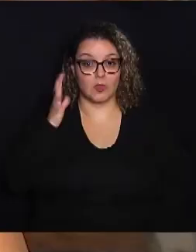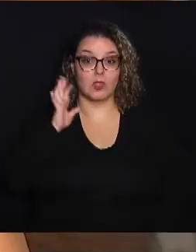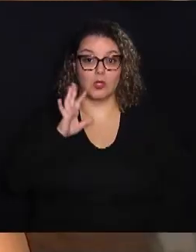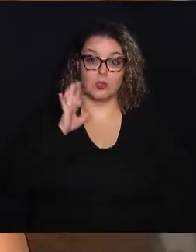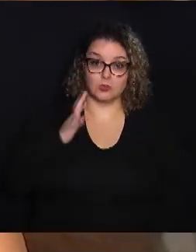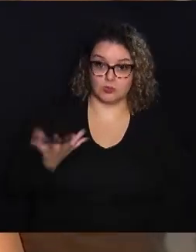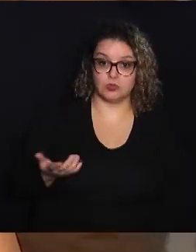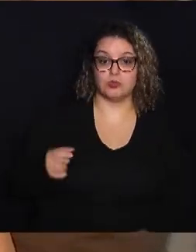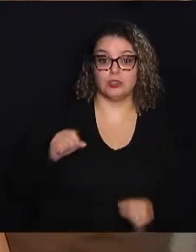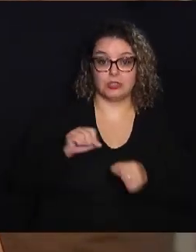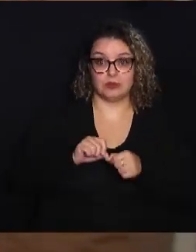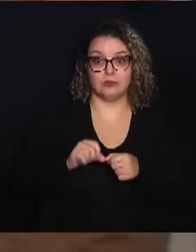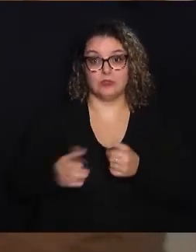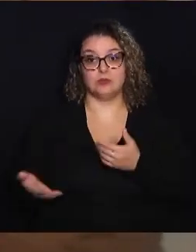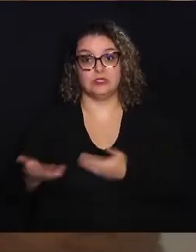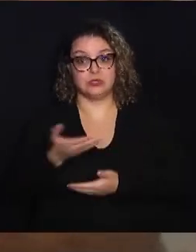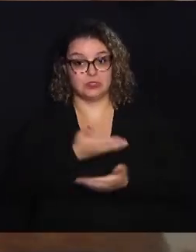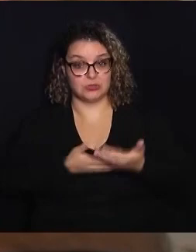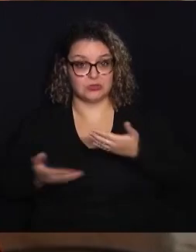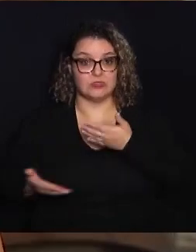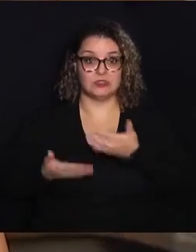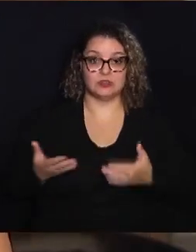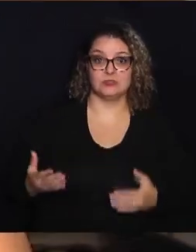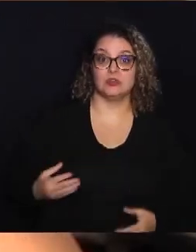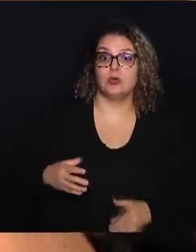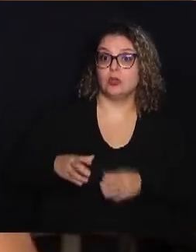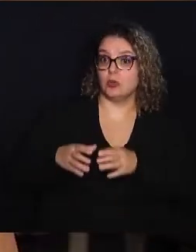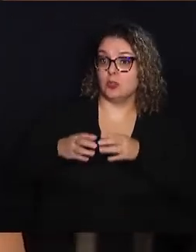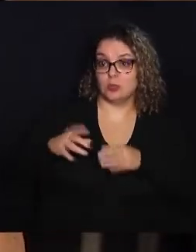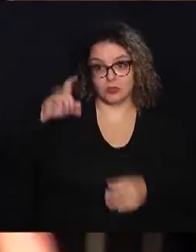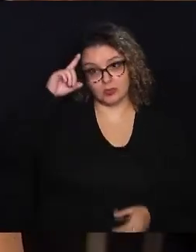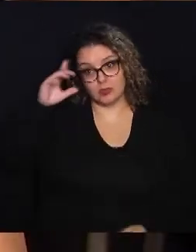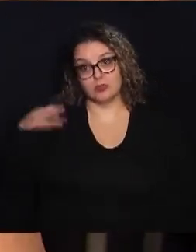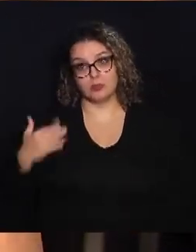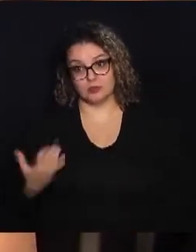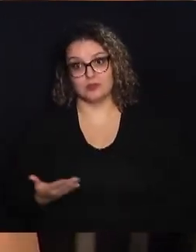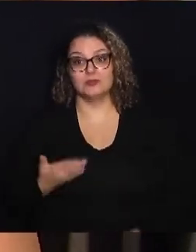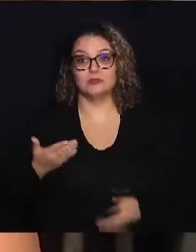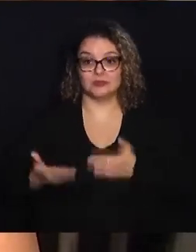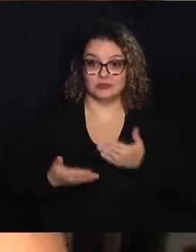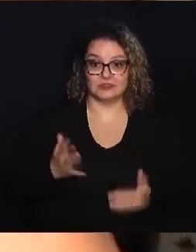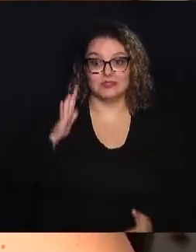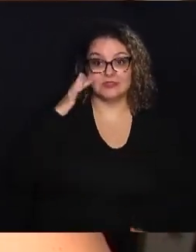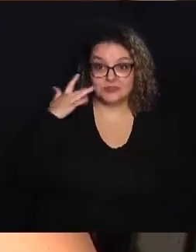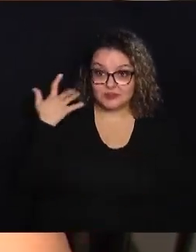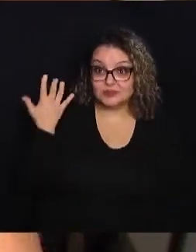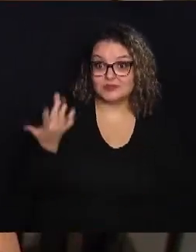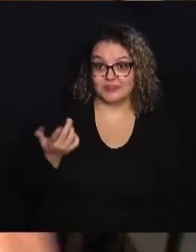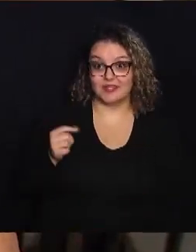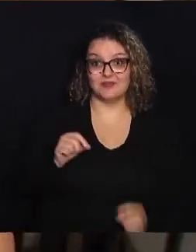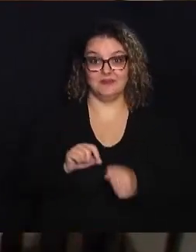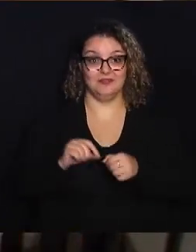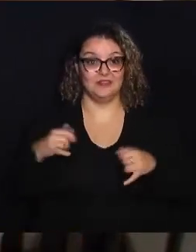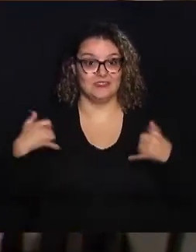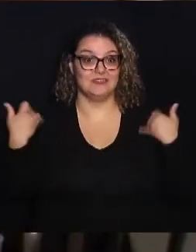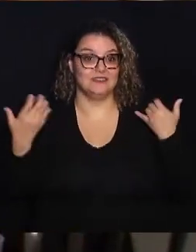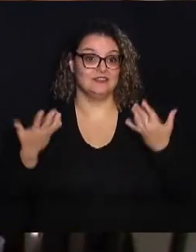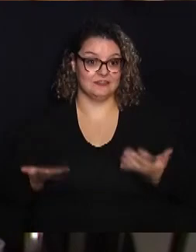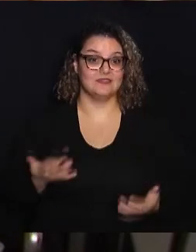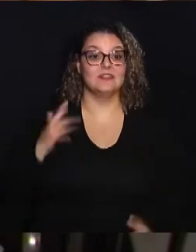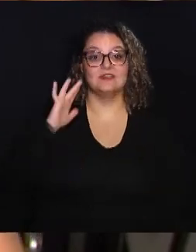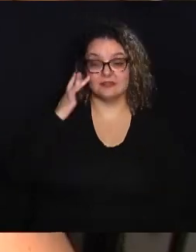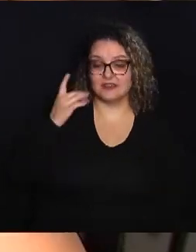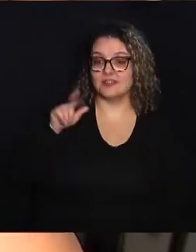de novo. Eu acho muito legal, né, fazer essa integração. Às vezes a gente está convivendo todos os dias, né, com servidores e nem sabem que eles fizeram